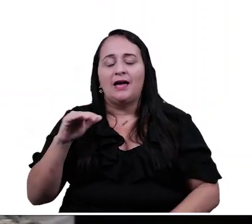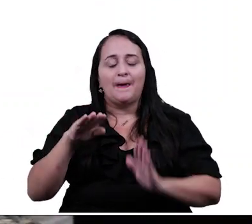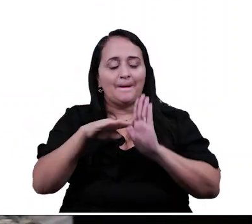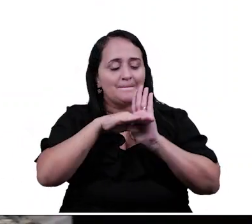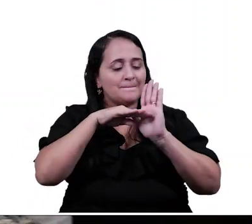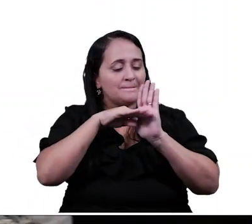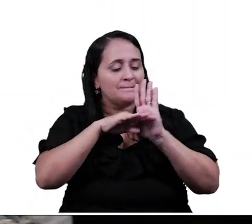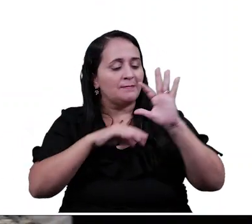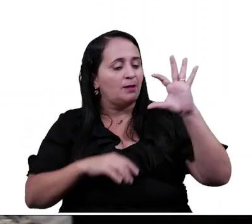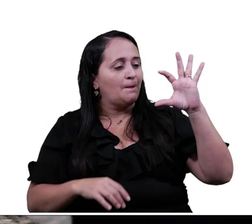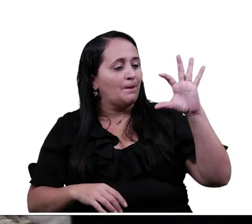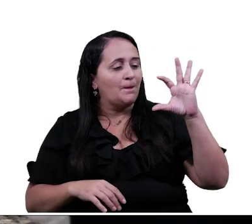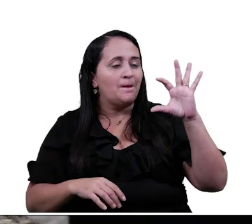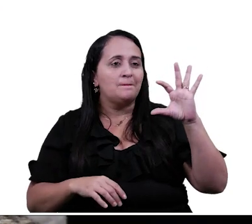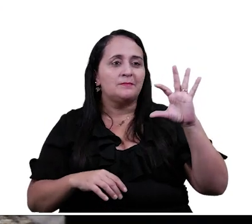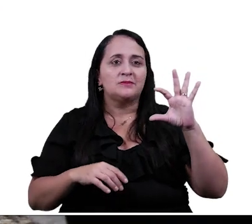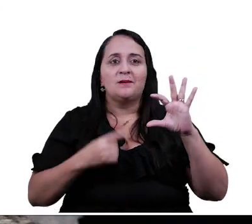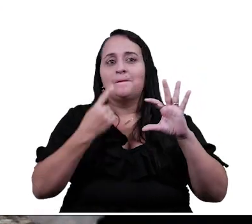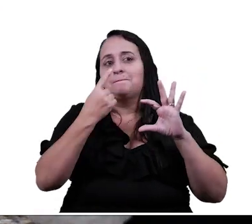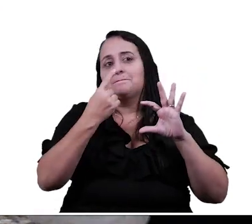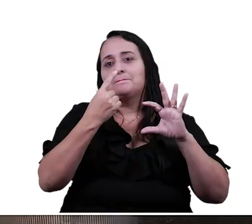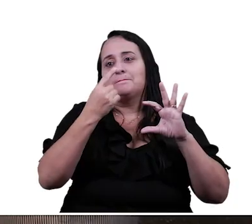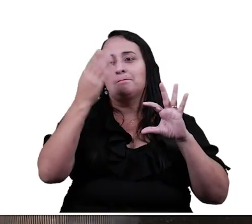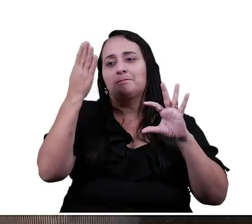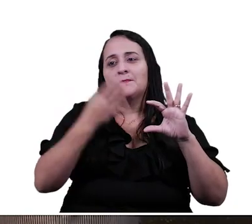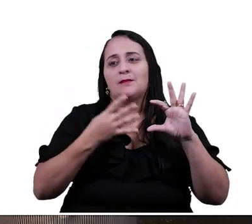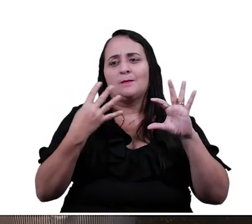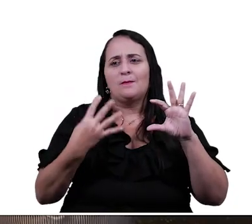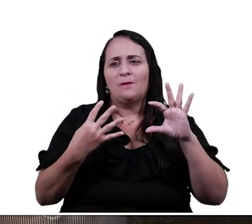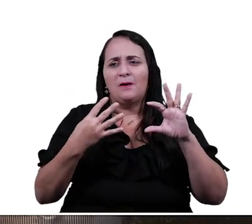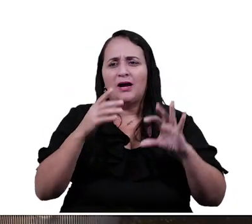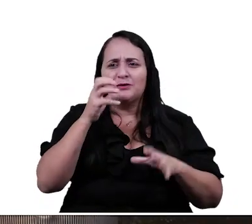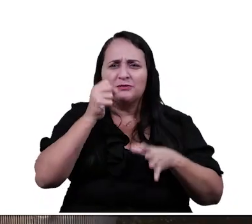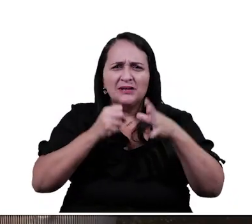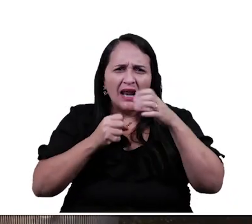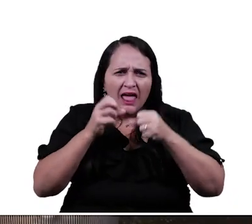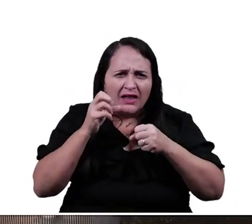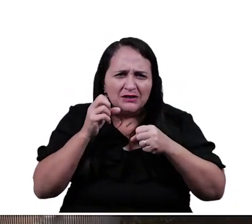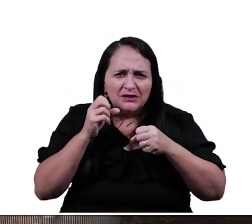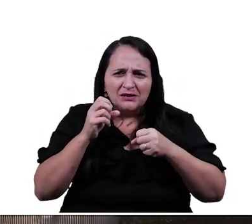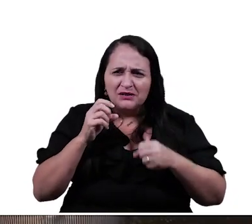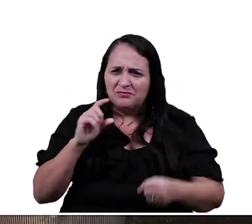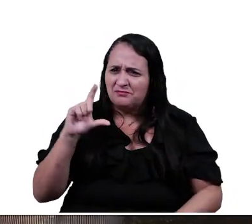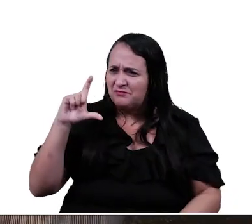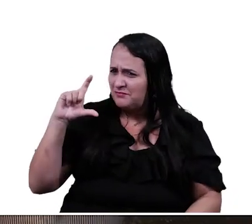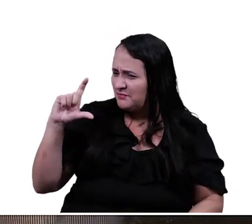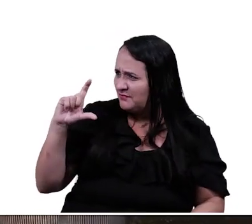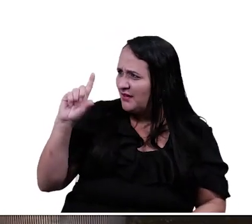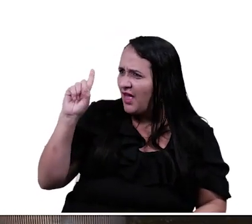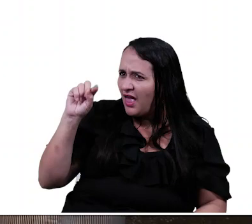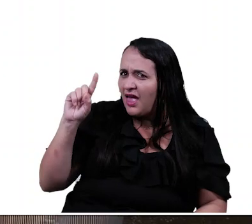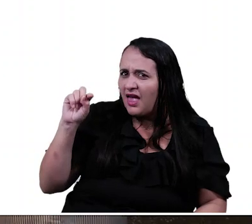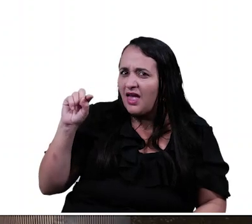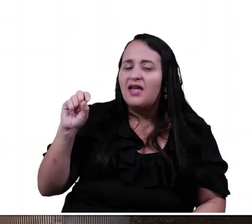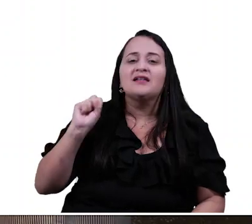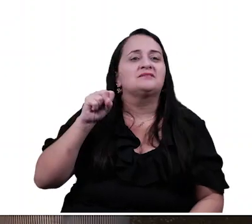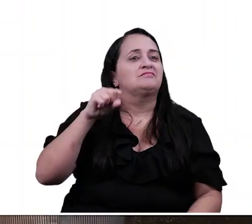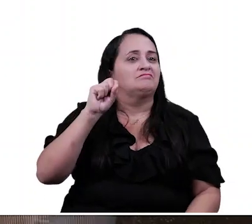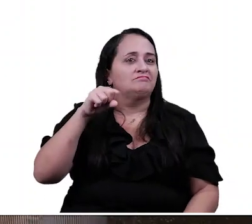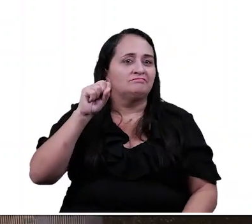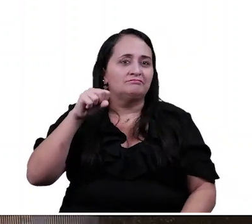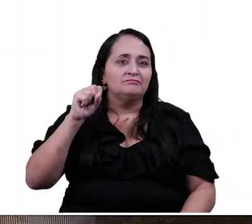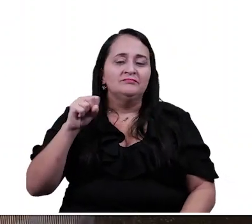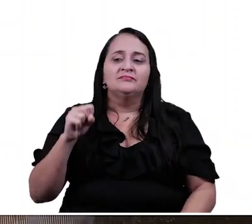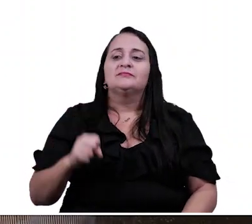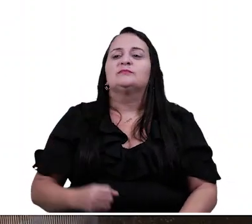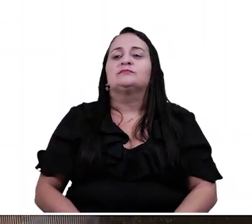é meio copo de café e um quarto de leite. Meio copo de café e um quarto de leite? Sim, exatamente. É esse copo aqui que o senhor usa? É esse